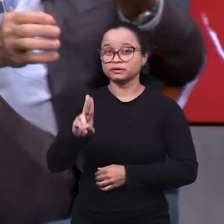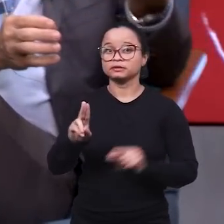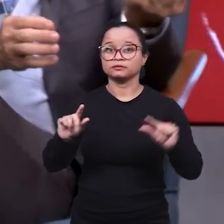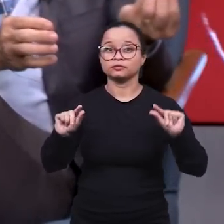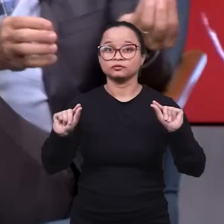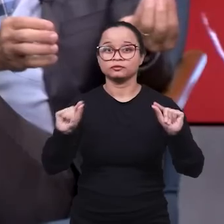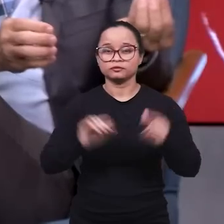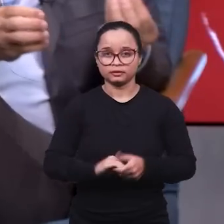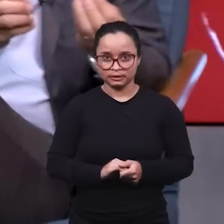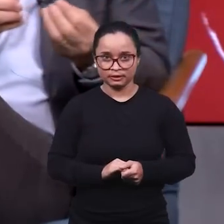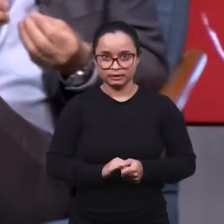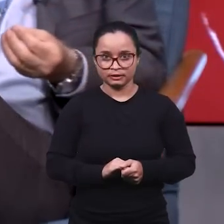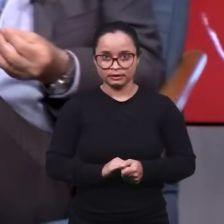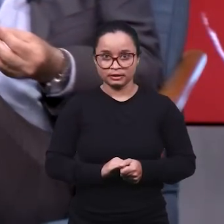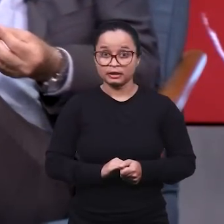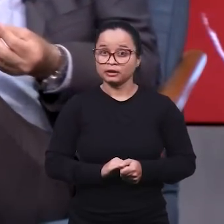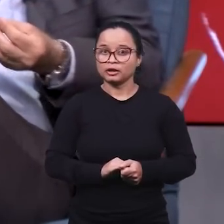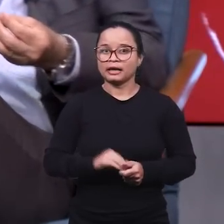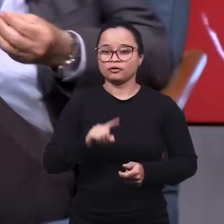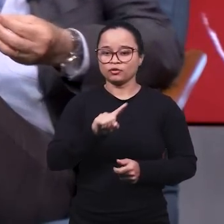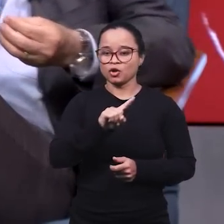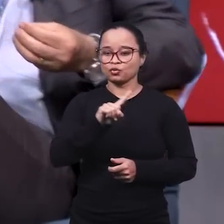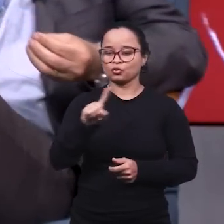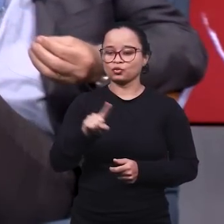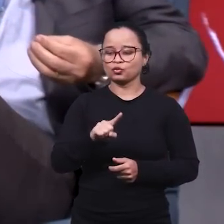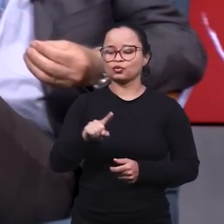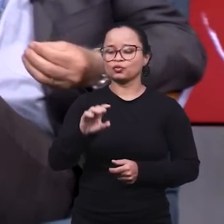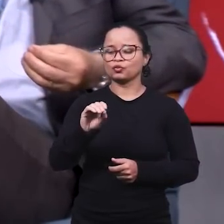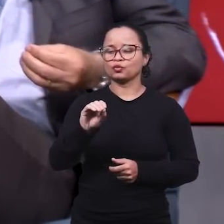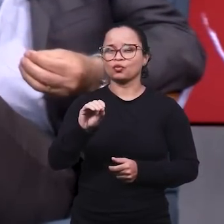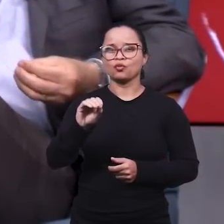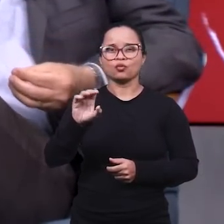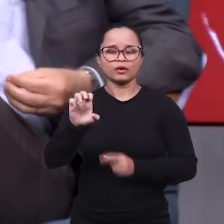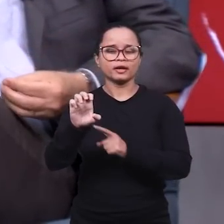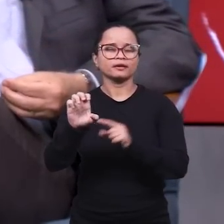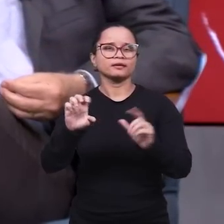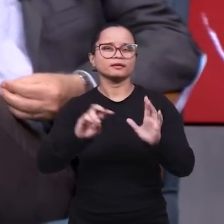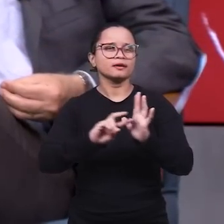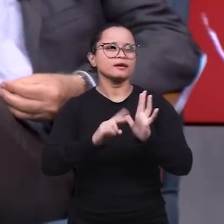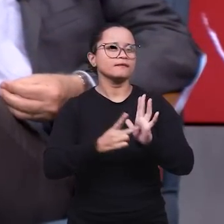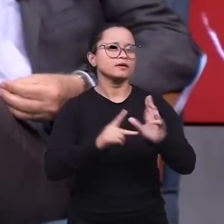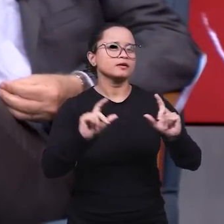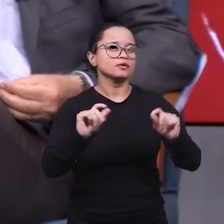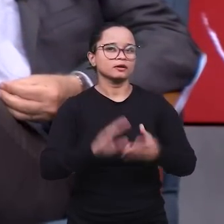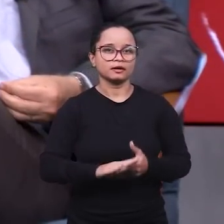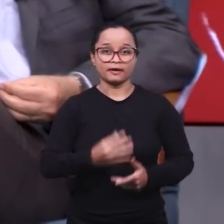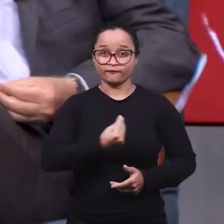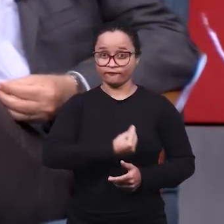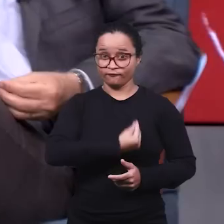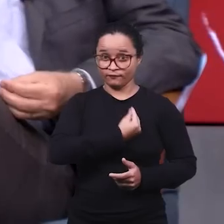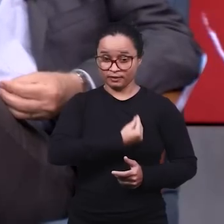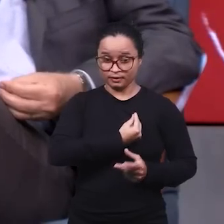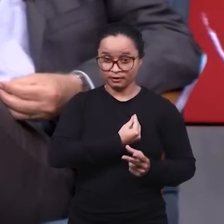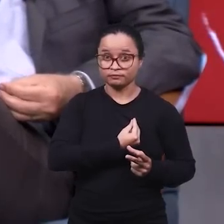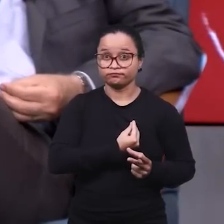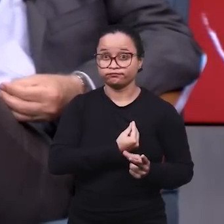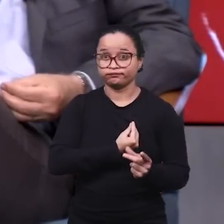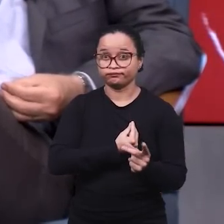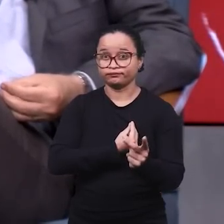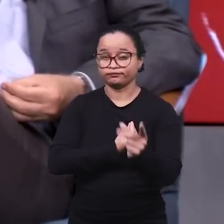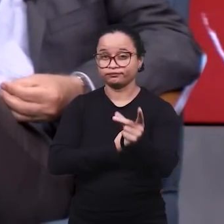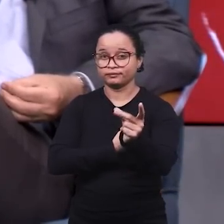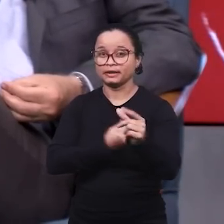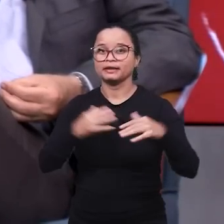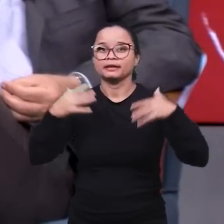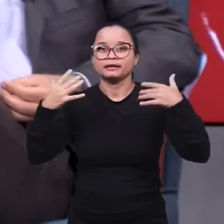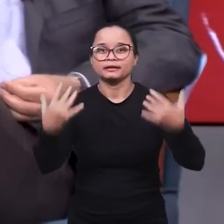a palavra bios, ele usa a palavra zoe. O que é a palavra zoe? Zoe significa vida em abundância, ou seja, para